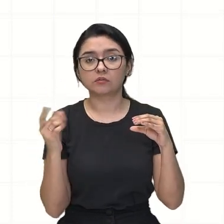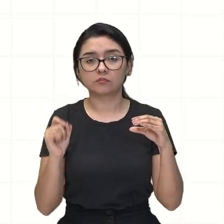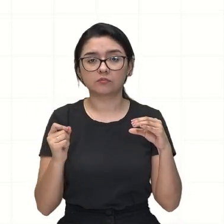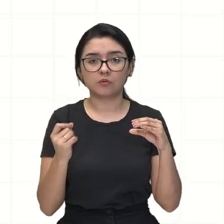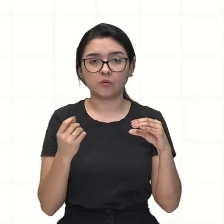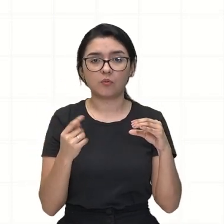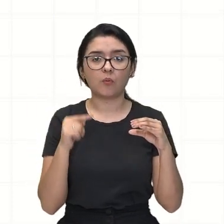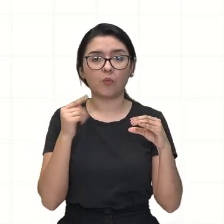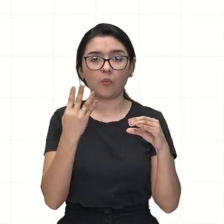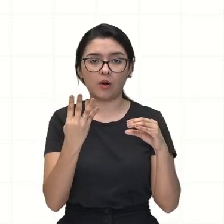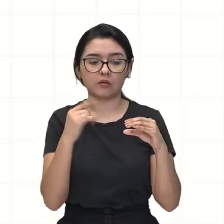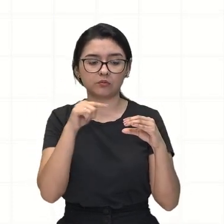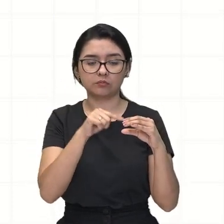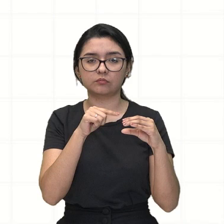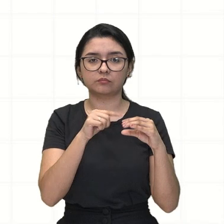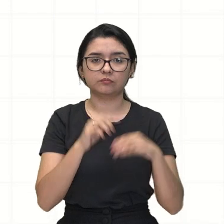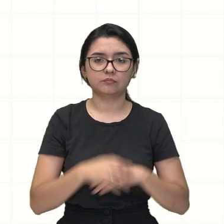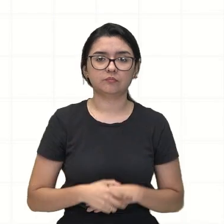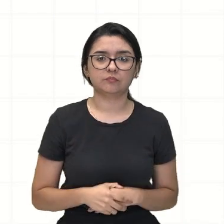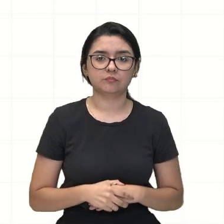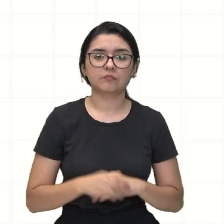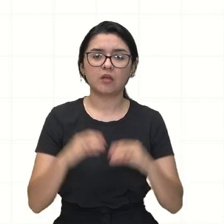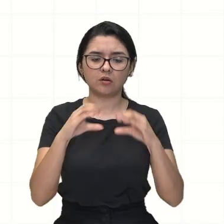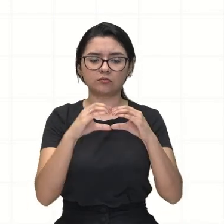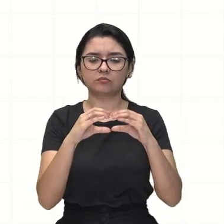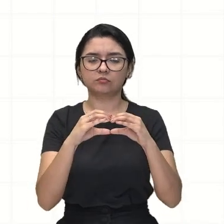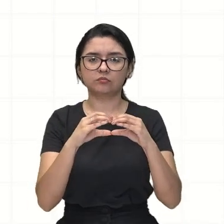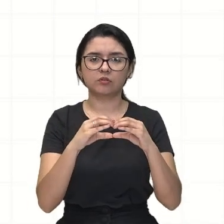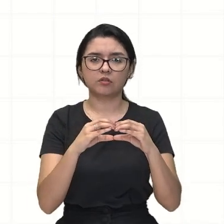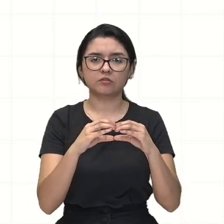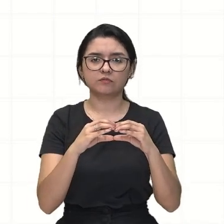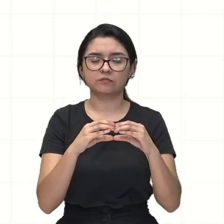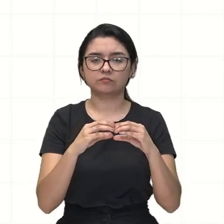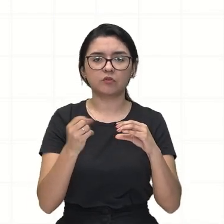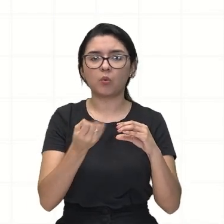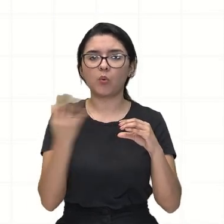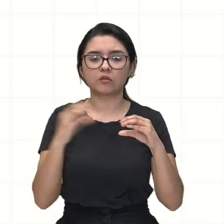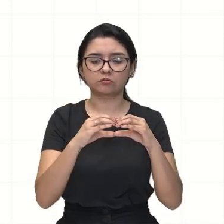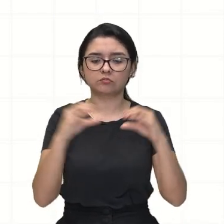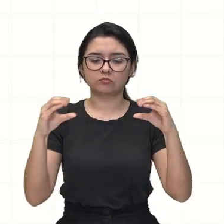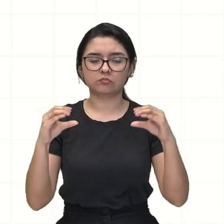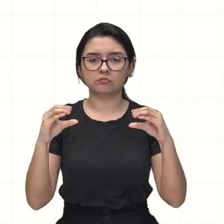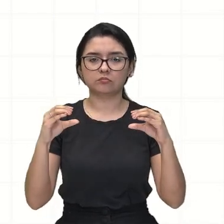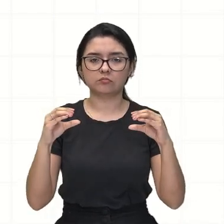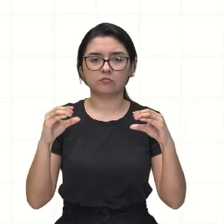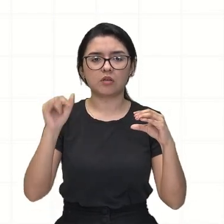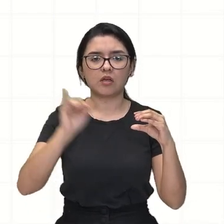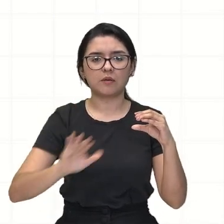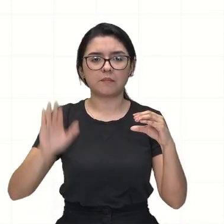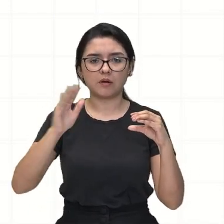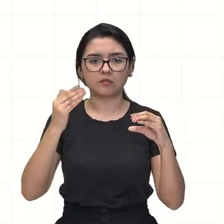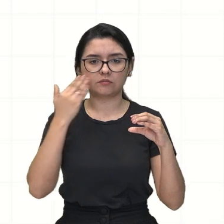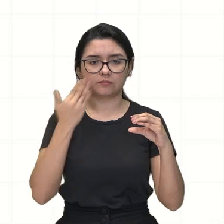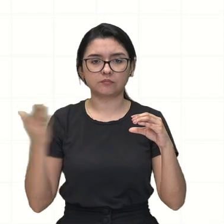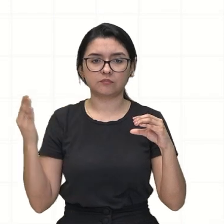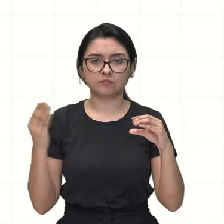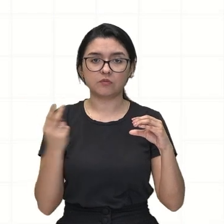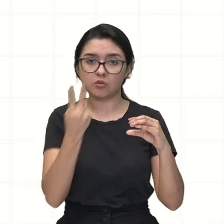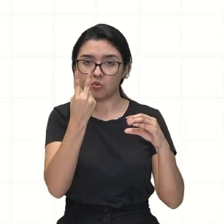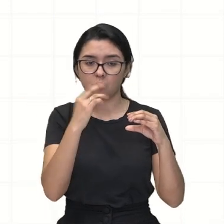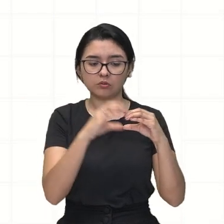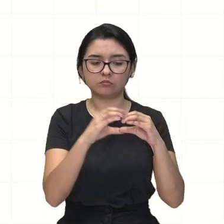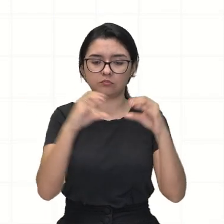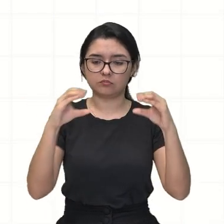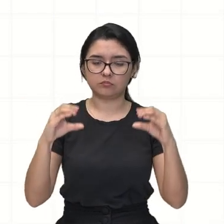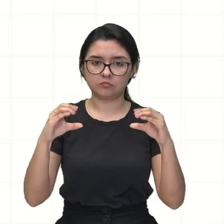4 partes. O sanduíche está dividido em quantas partes? Aí tu observa aqui na imagem, o sanduíche está dividido em 2 partes, tá bom? Se